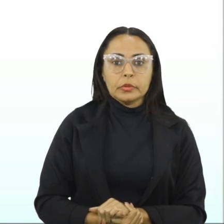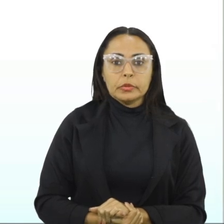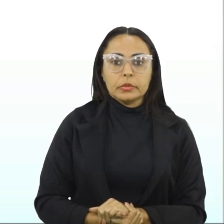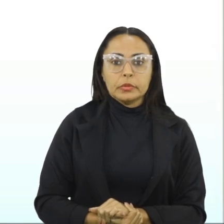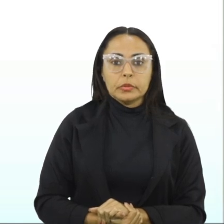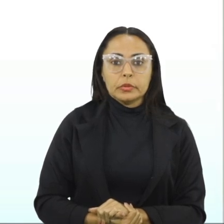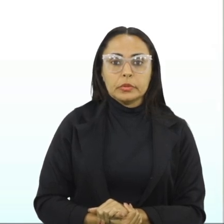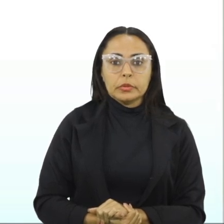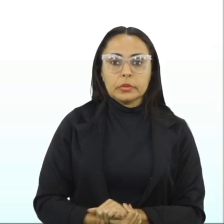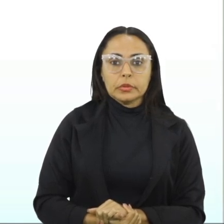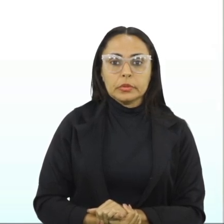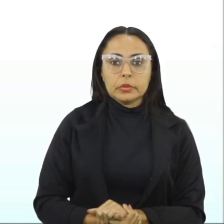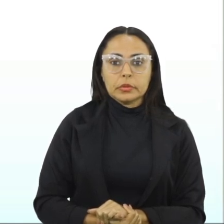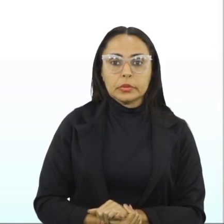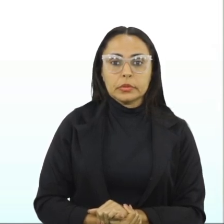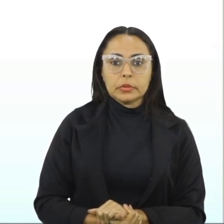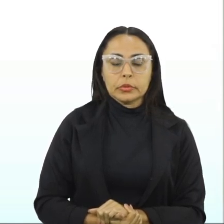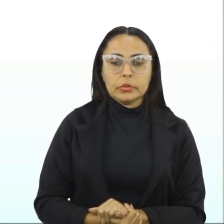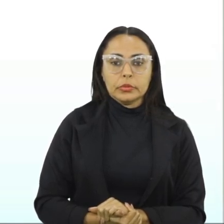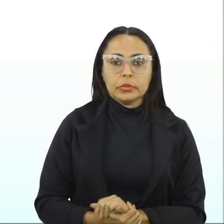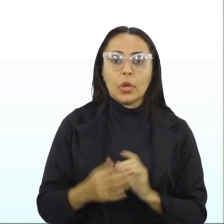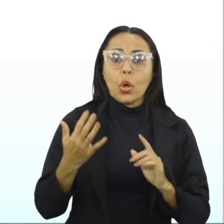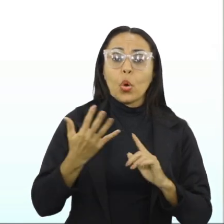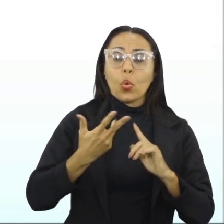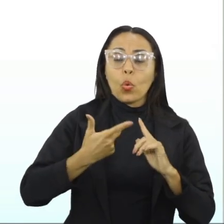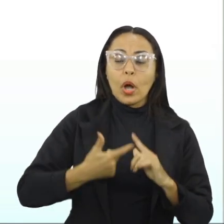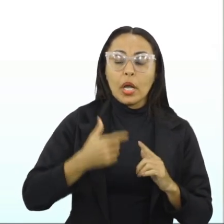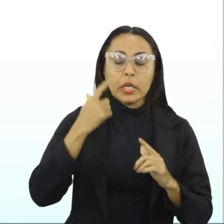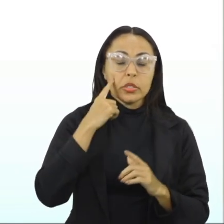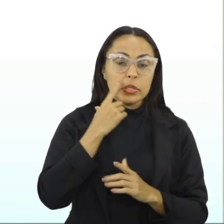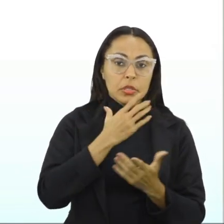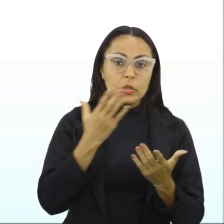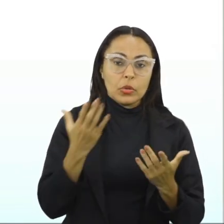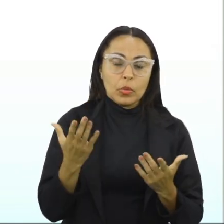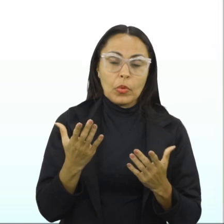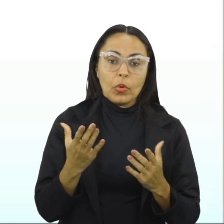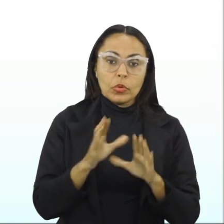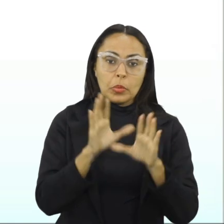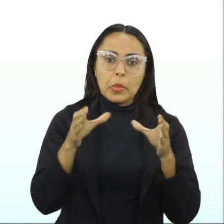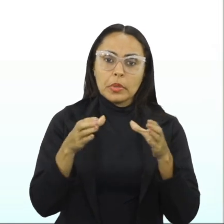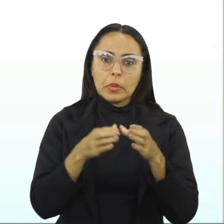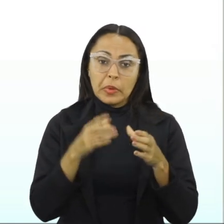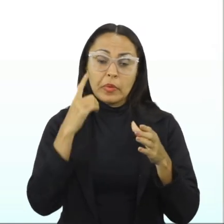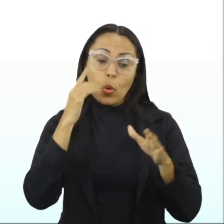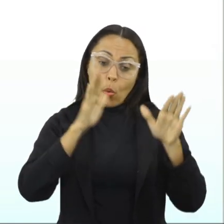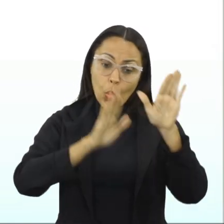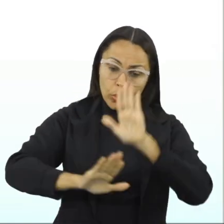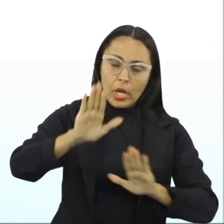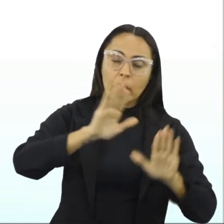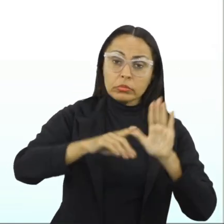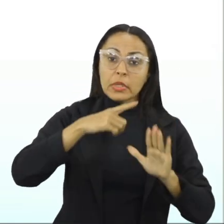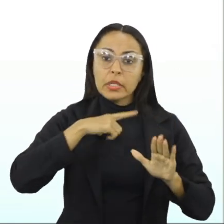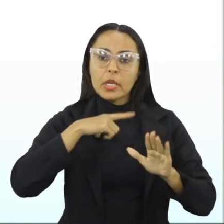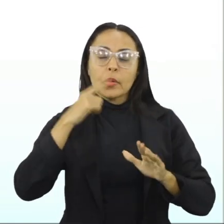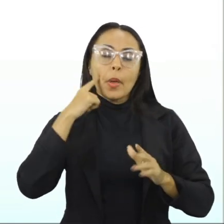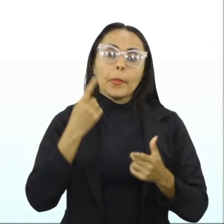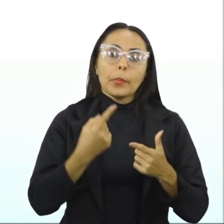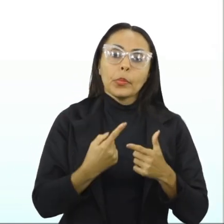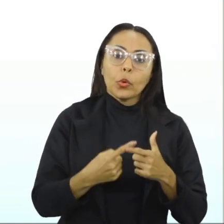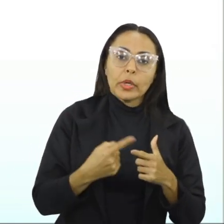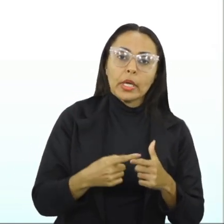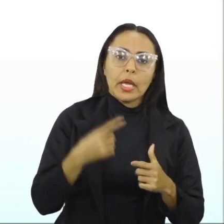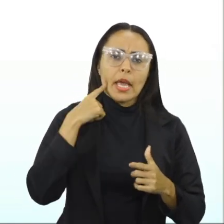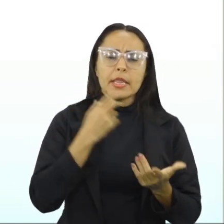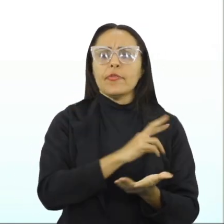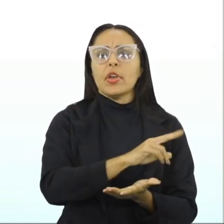assim, a gente vai ter quais compostos orgânicos? Aí aqui vocês vão ter que ter um pouquinho mais de cuidado, porque os compostos orgânicos